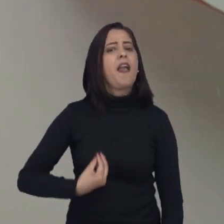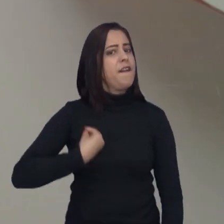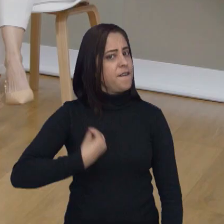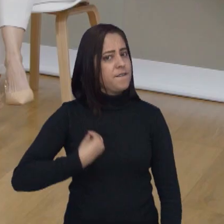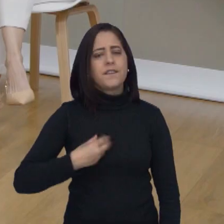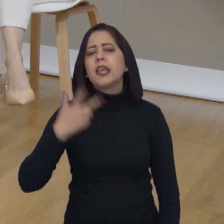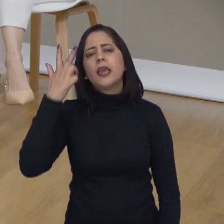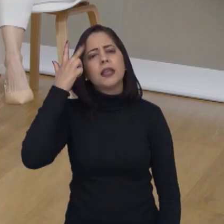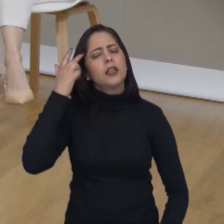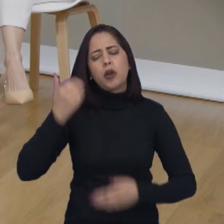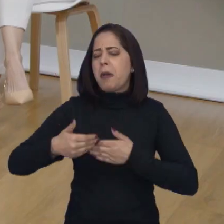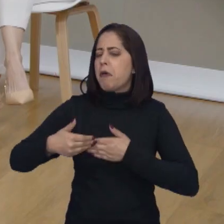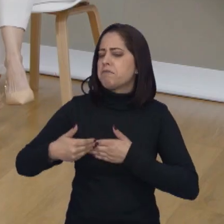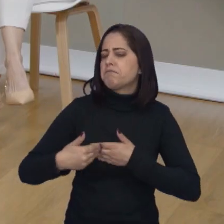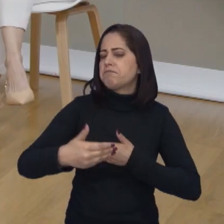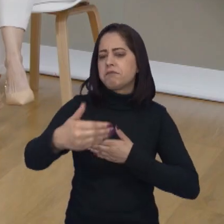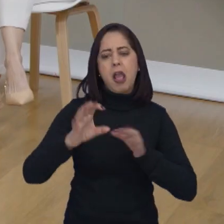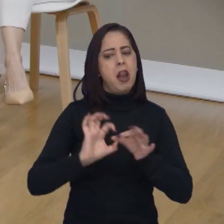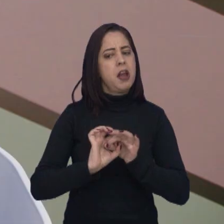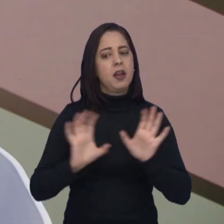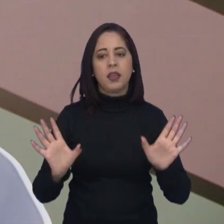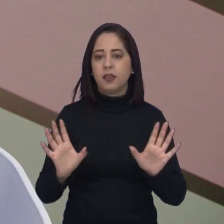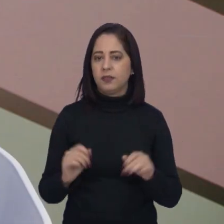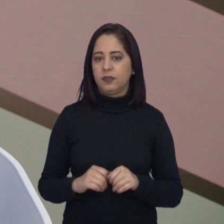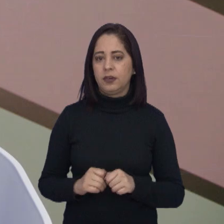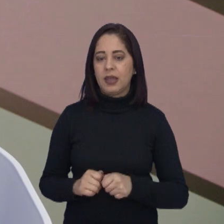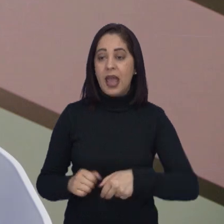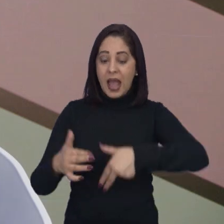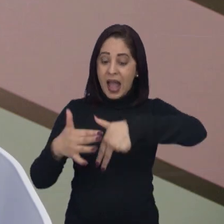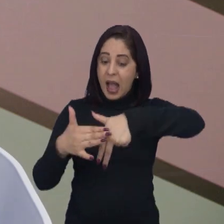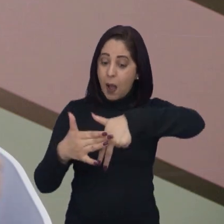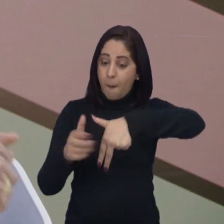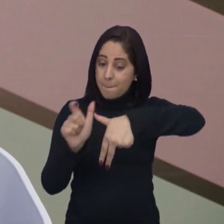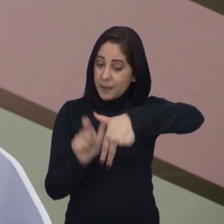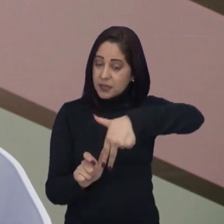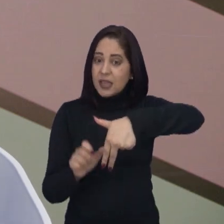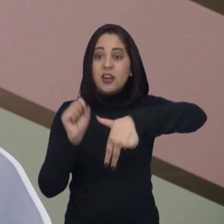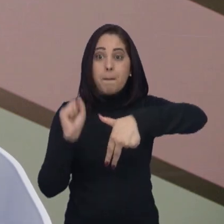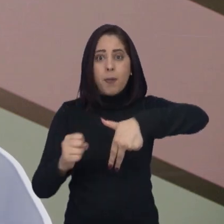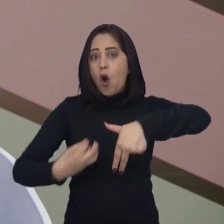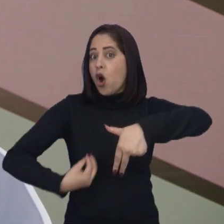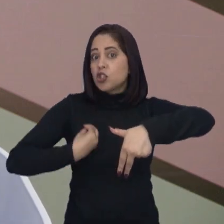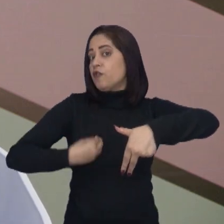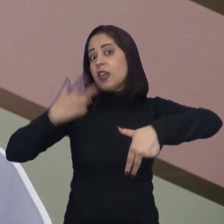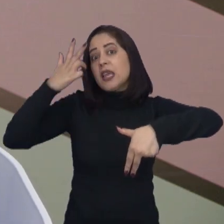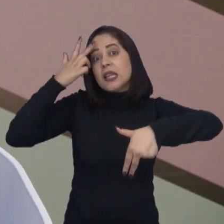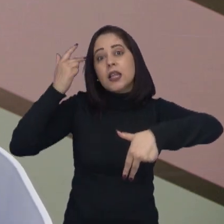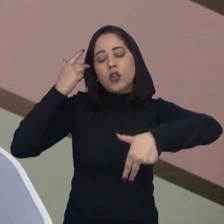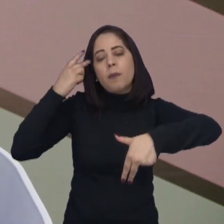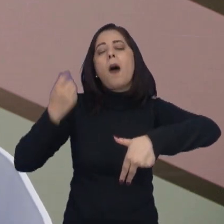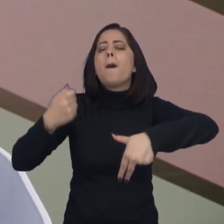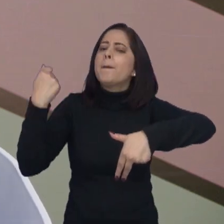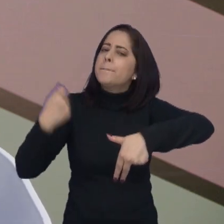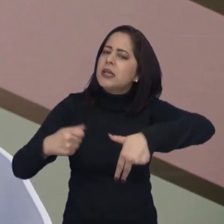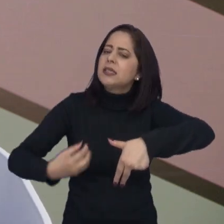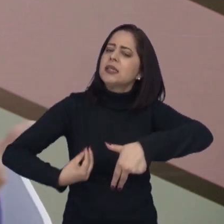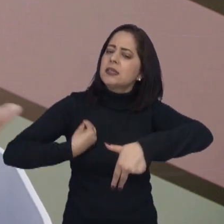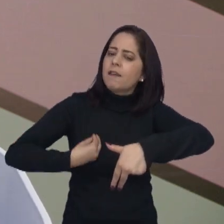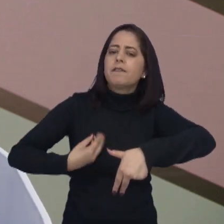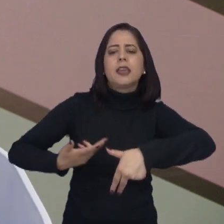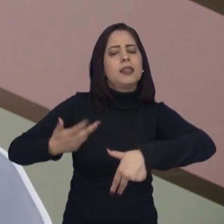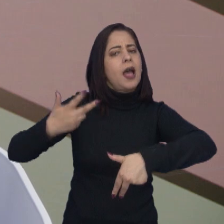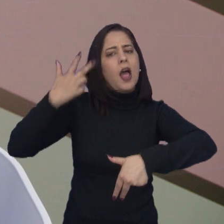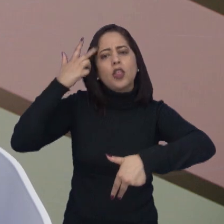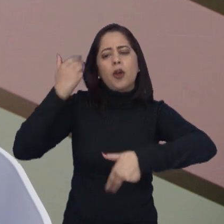Vida que segue. O paciente com vitiligo, ele pode ter uma vida normal e deve sim seguir